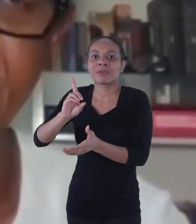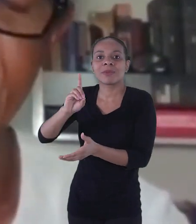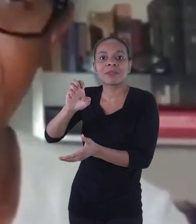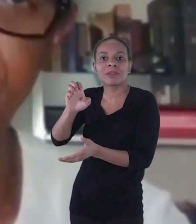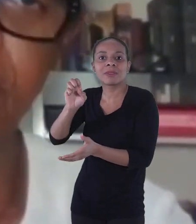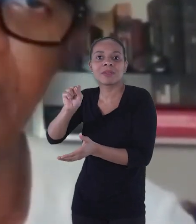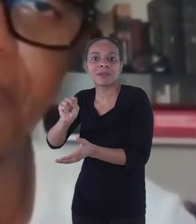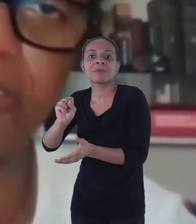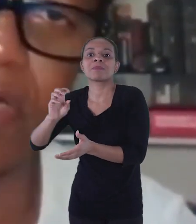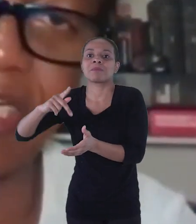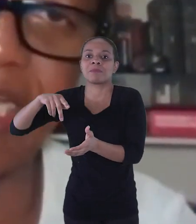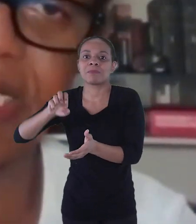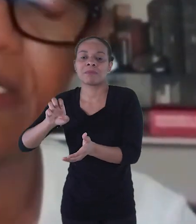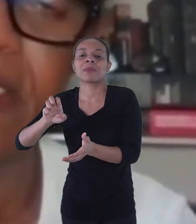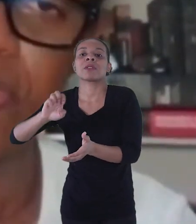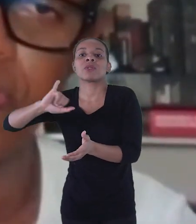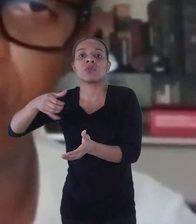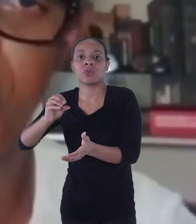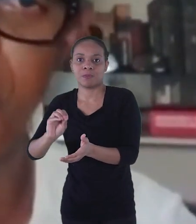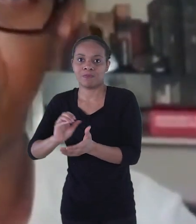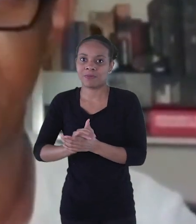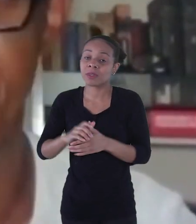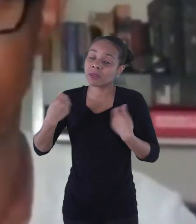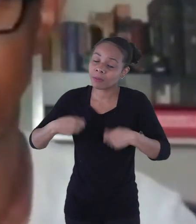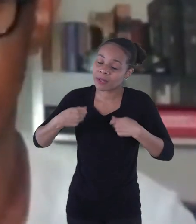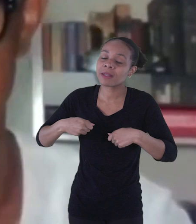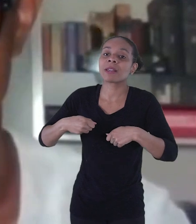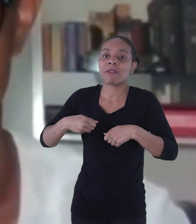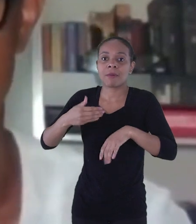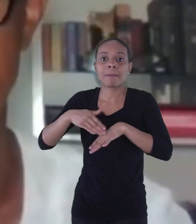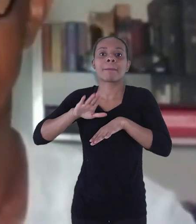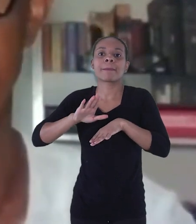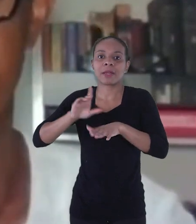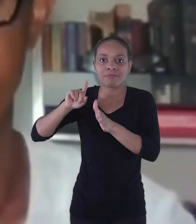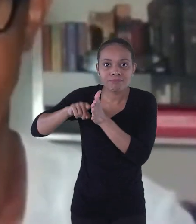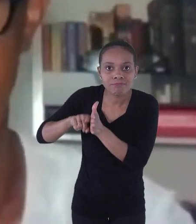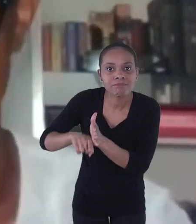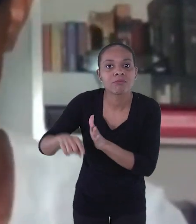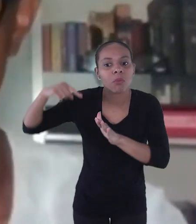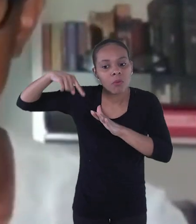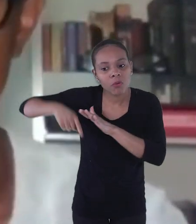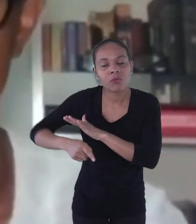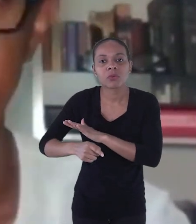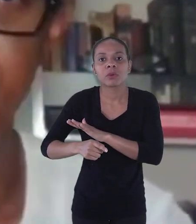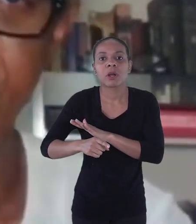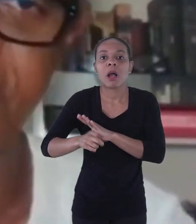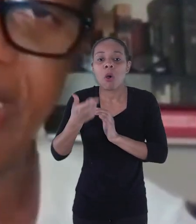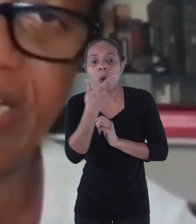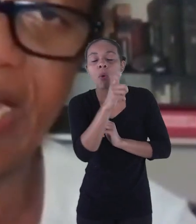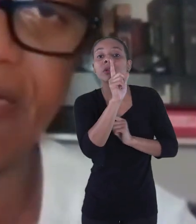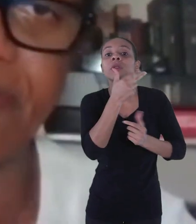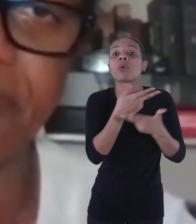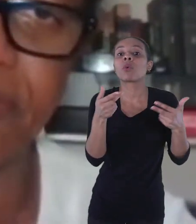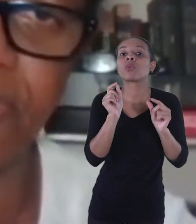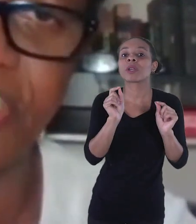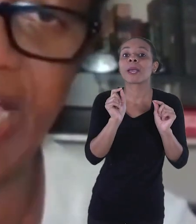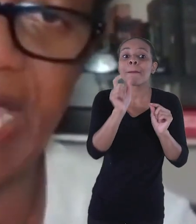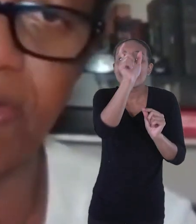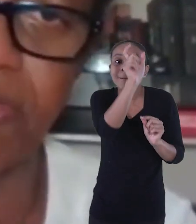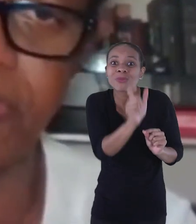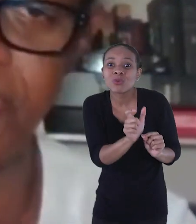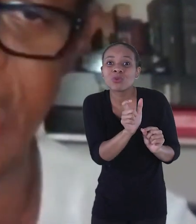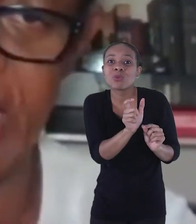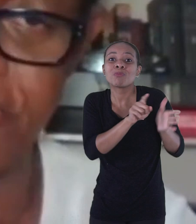era a visão de uma pessoa negra sobre uma outra pessoa negra, com essa sensibilidade que você enxergar